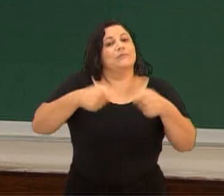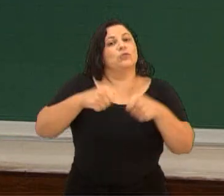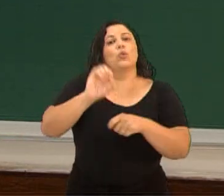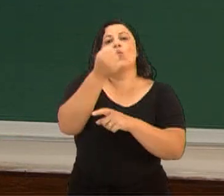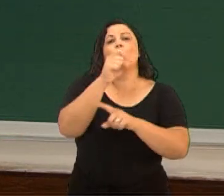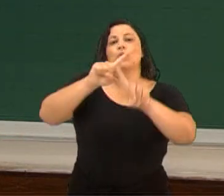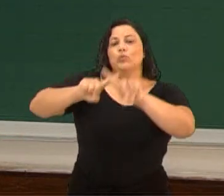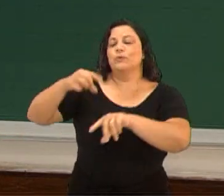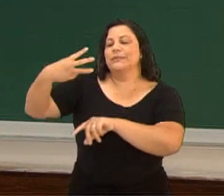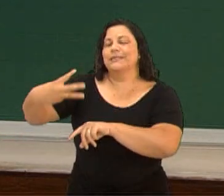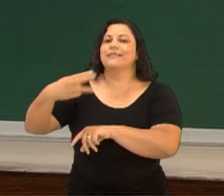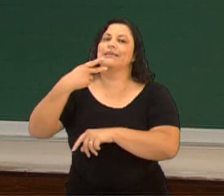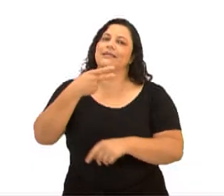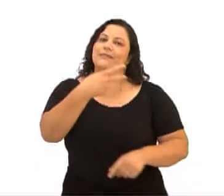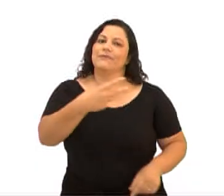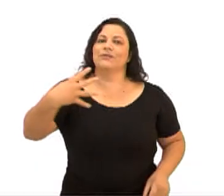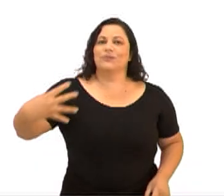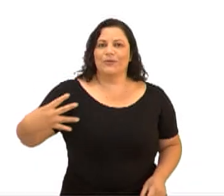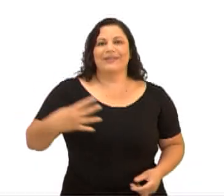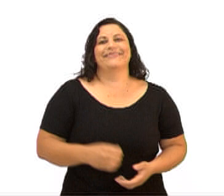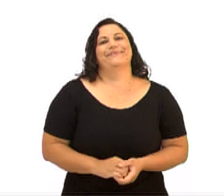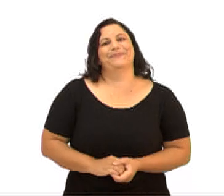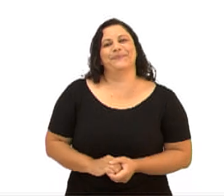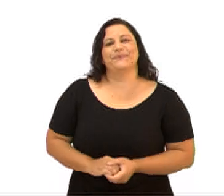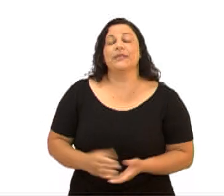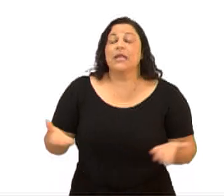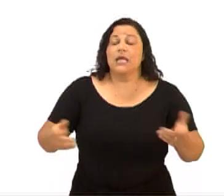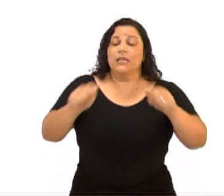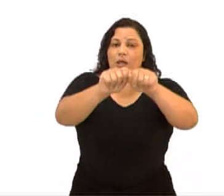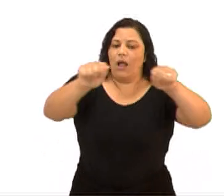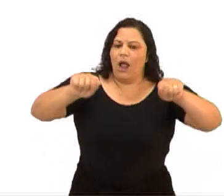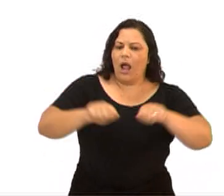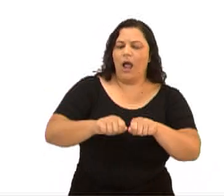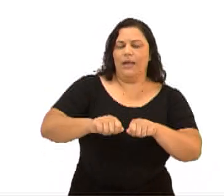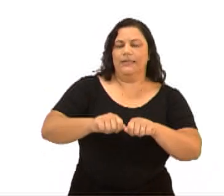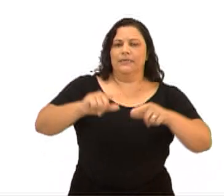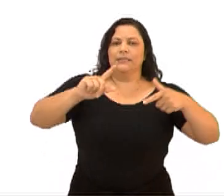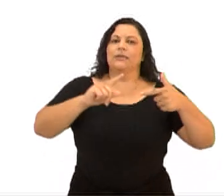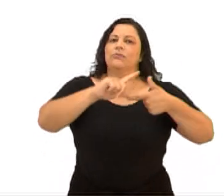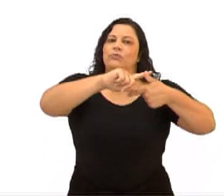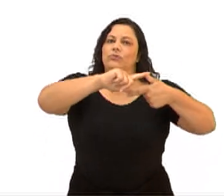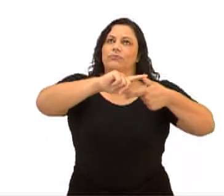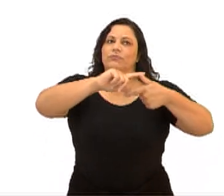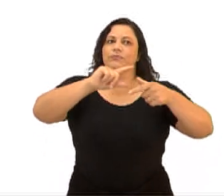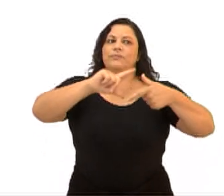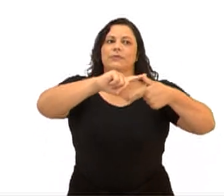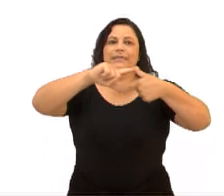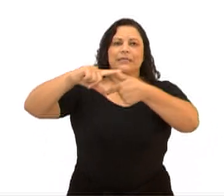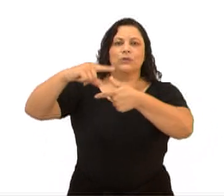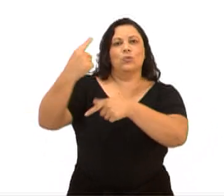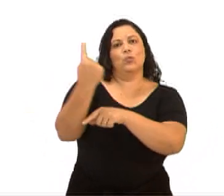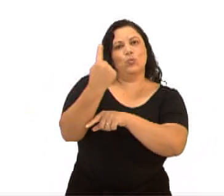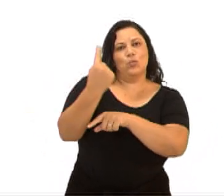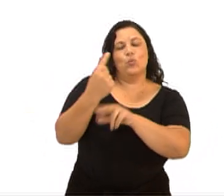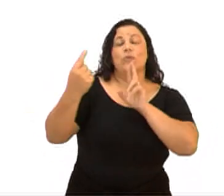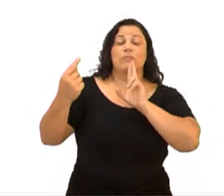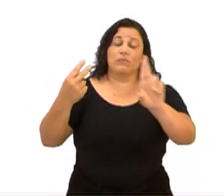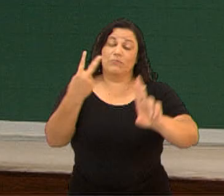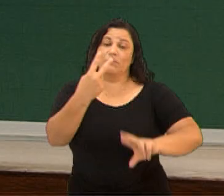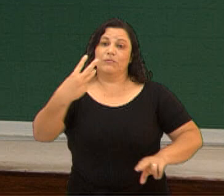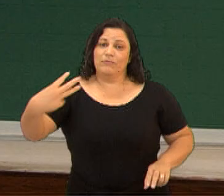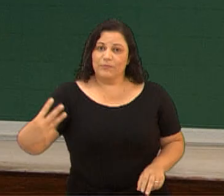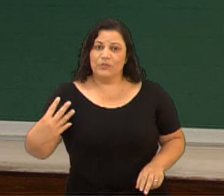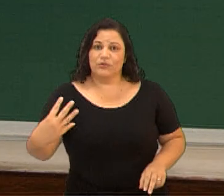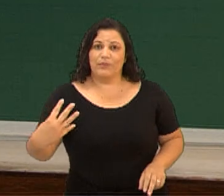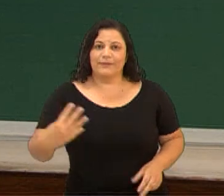vezes 3? 24. Então, a área do retângulo 1 mede 24. Da mesma forma, nós vamos calcular